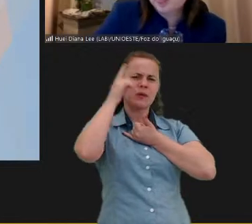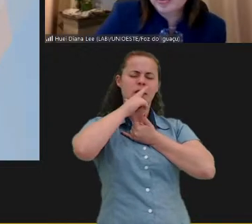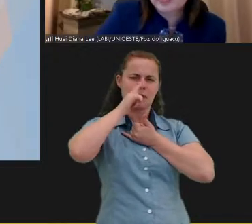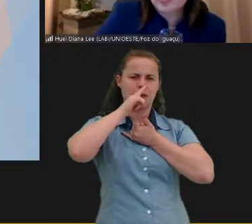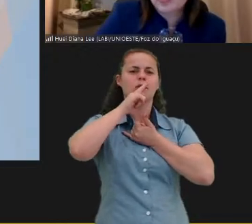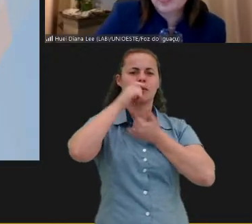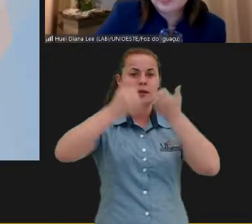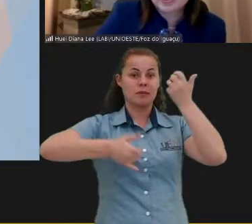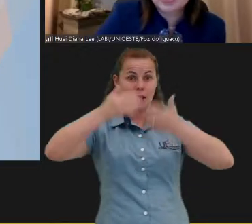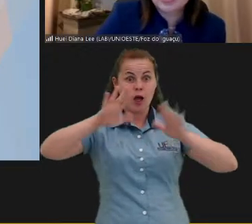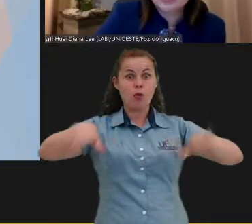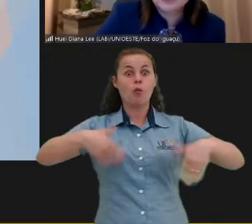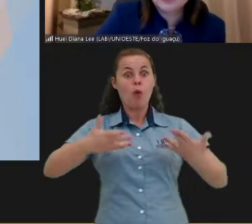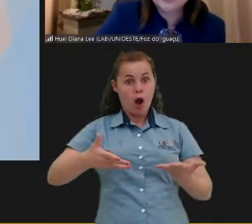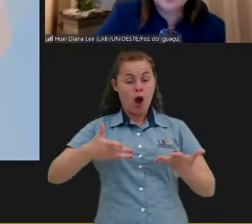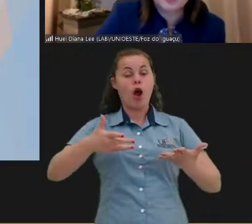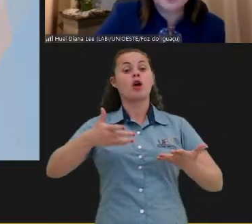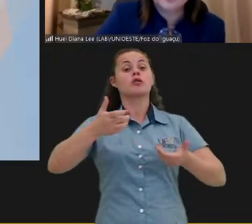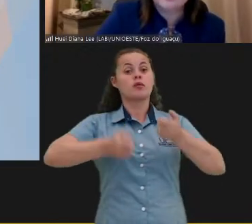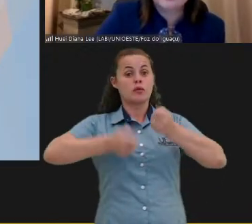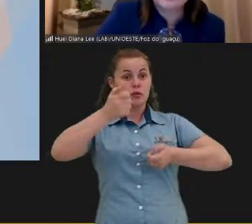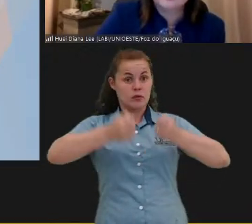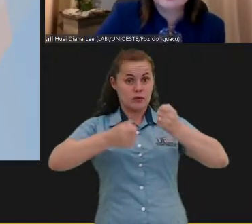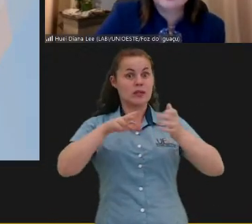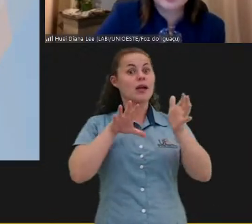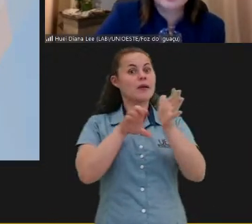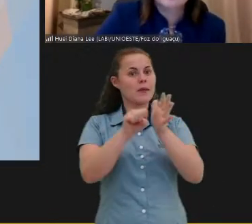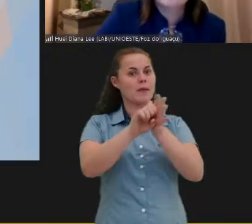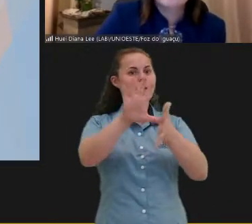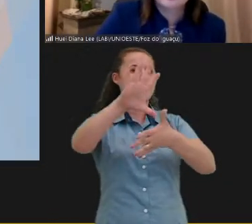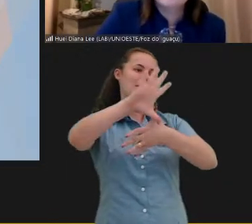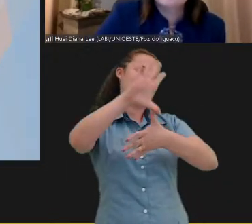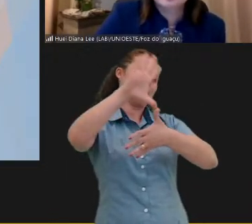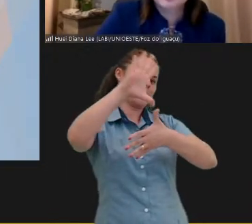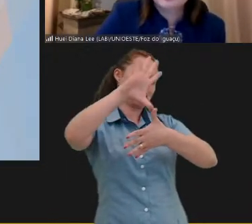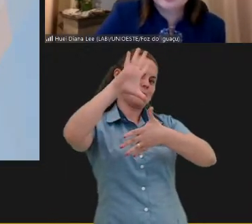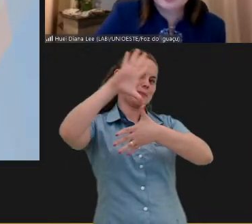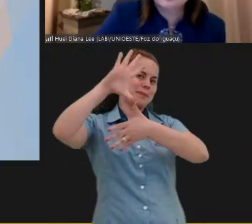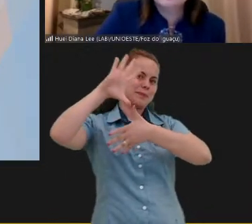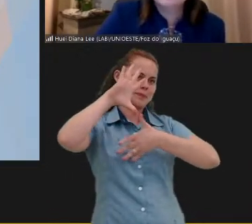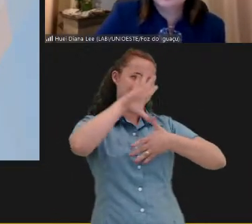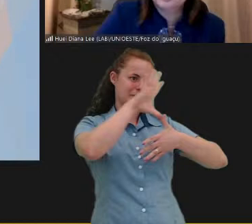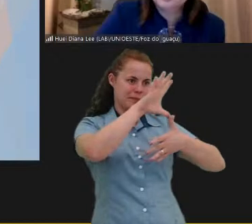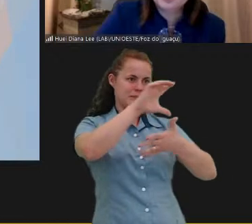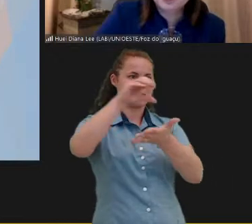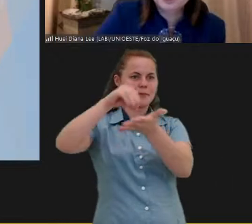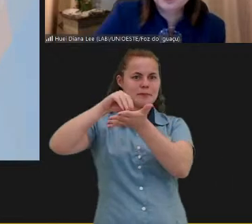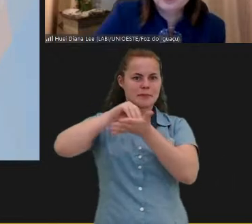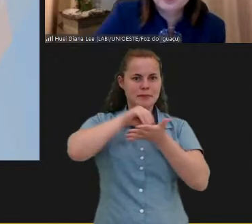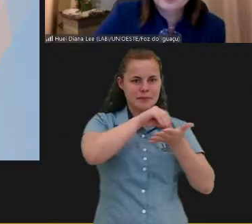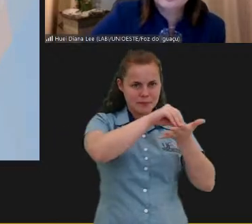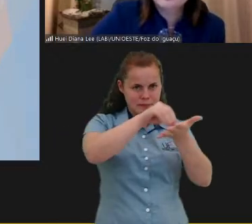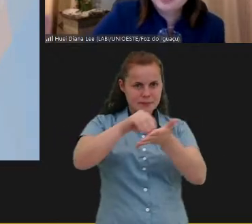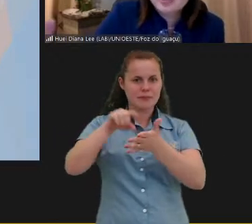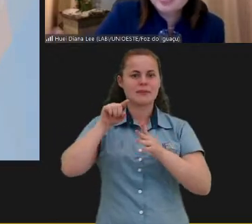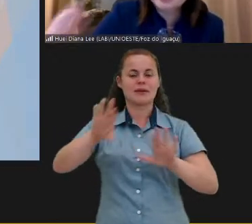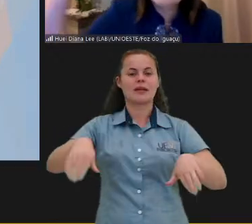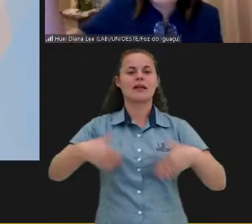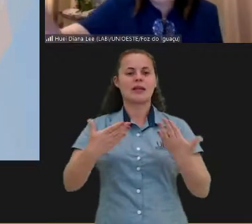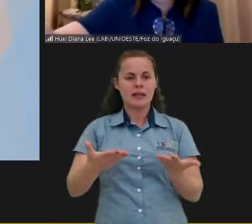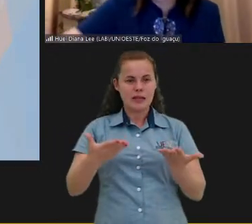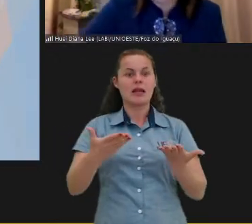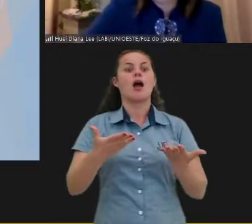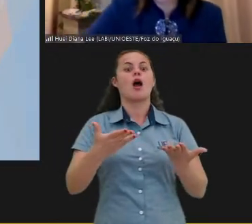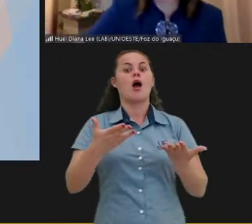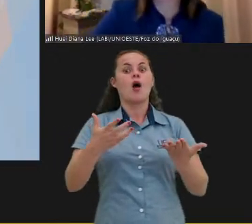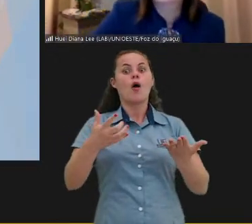gente joga o Pokémon GO, a gente está jogando Google Maps. E a realidade aumentada torna o jogo atraente, que